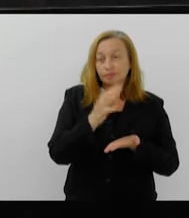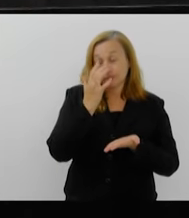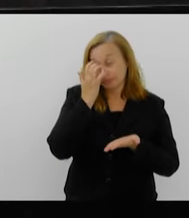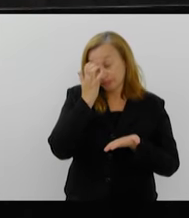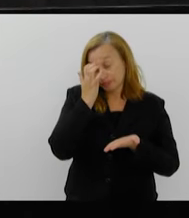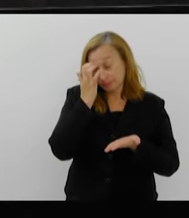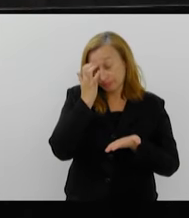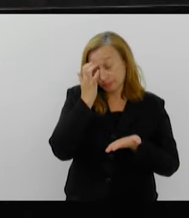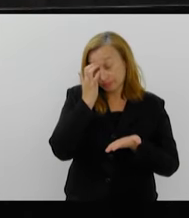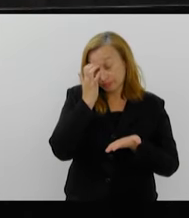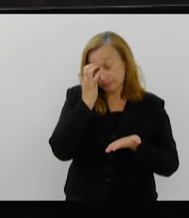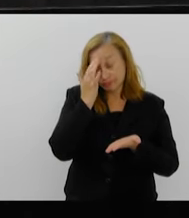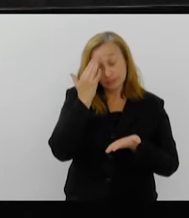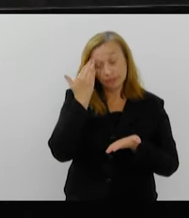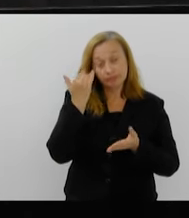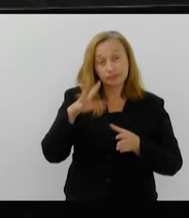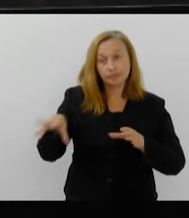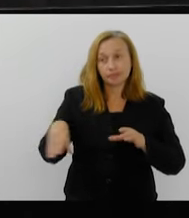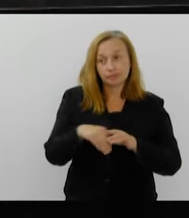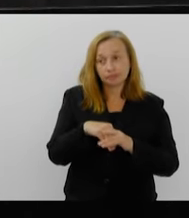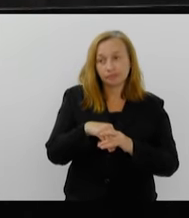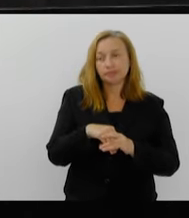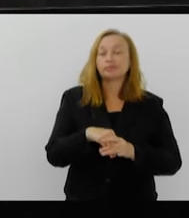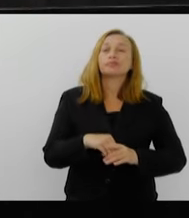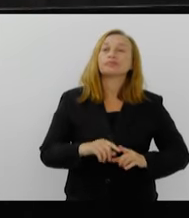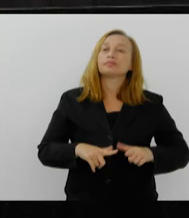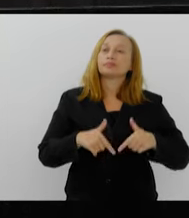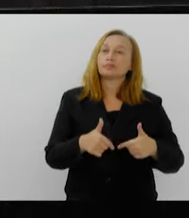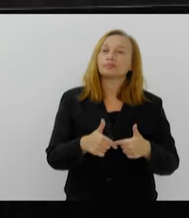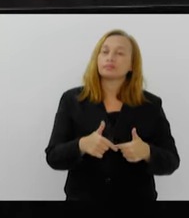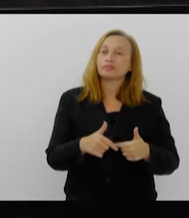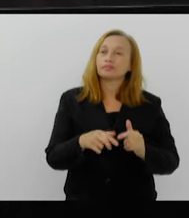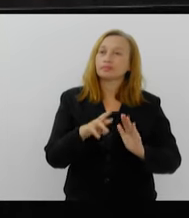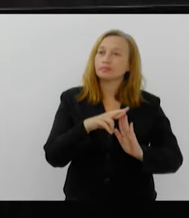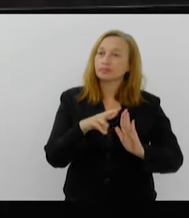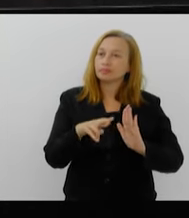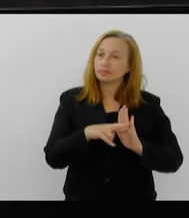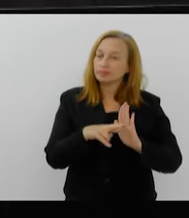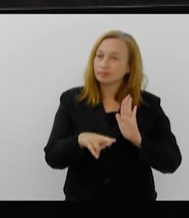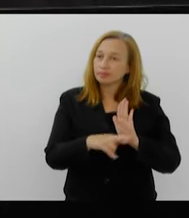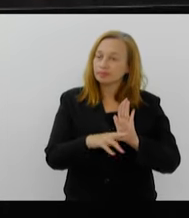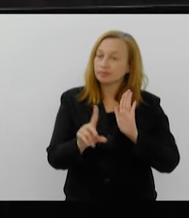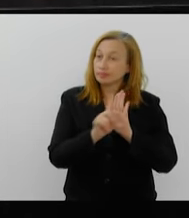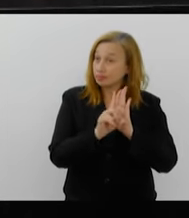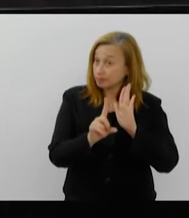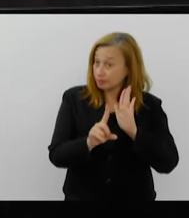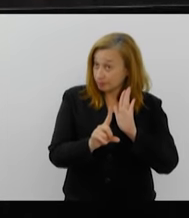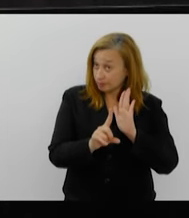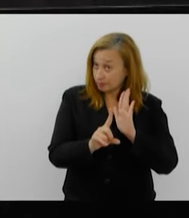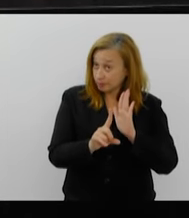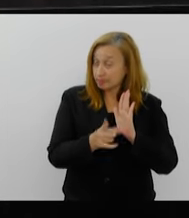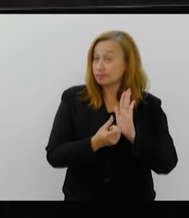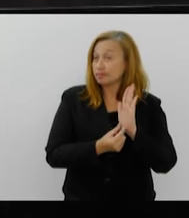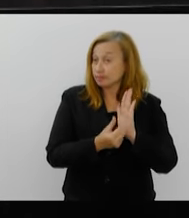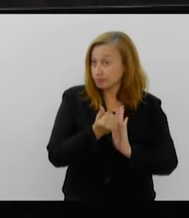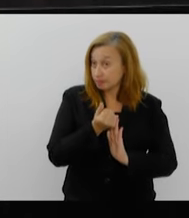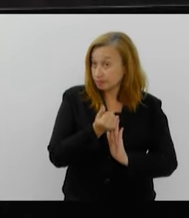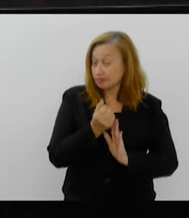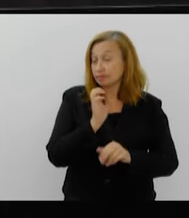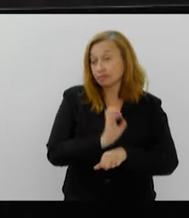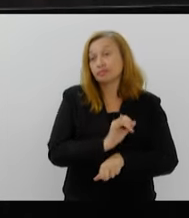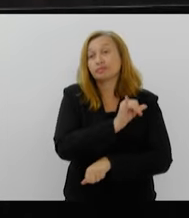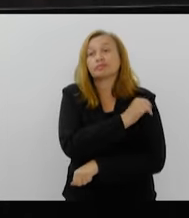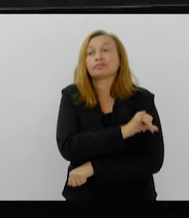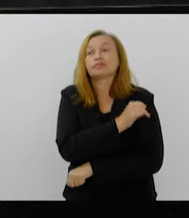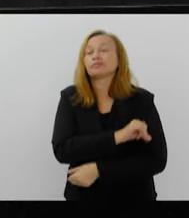de implementar e efetivar as diretrizes da Lei de Diretrizes Orçamentárias do Estado